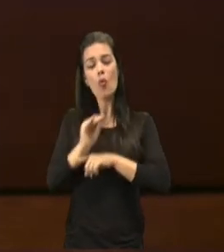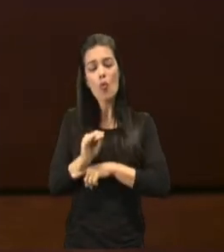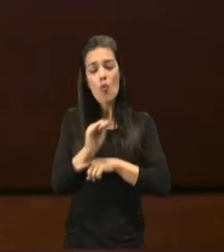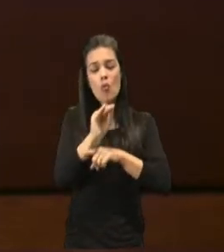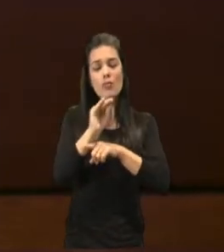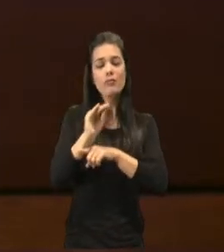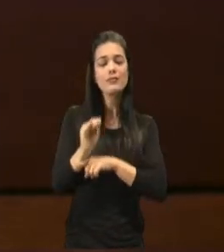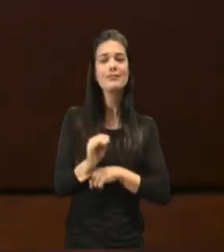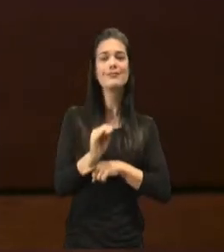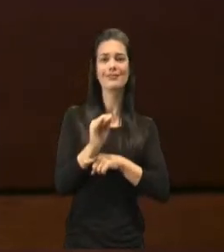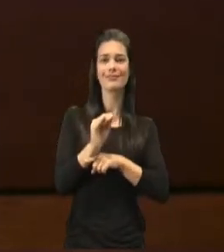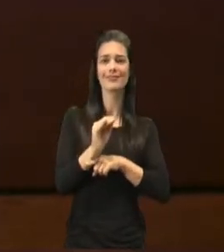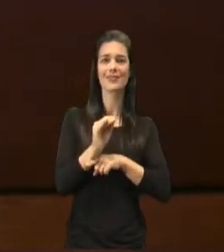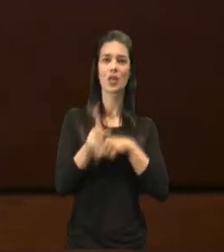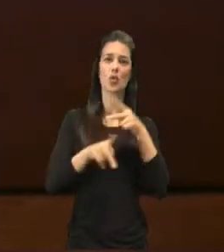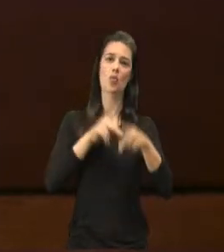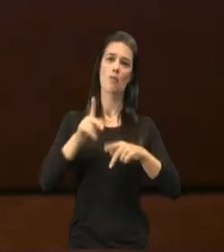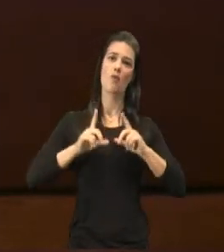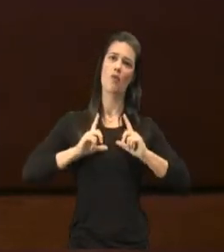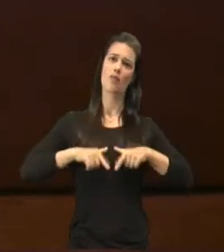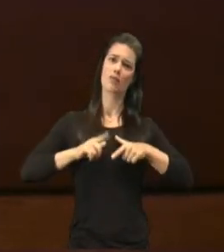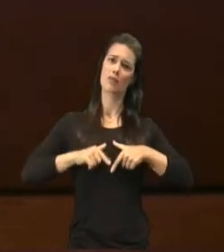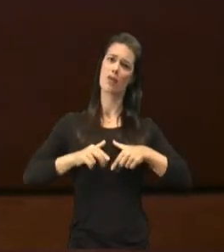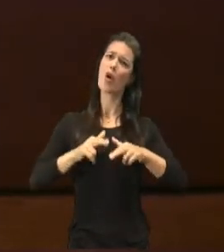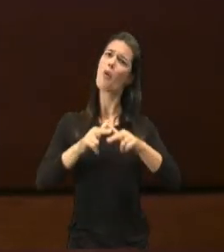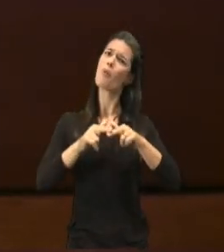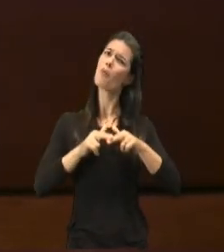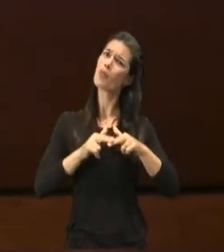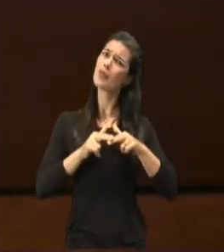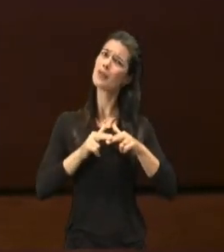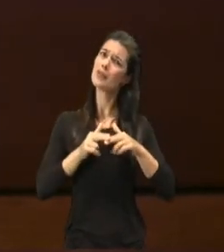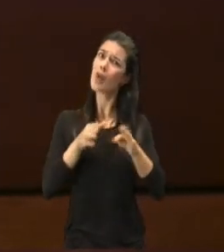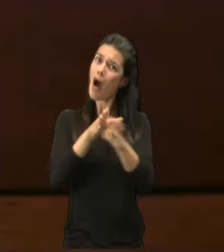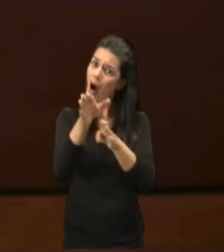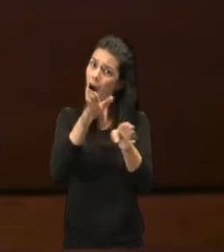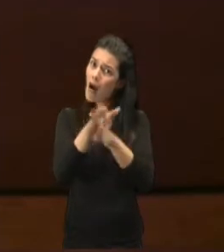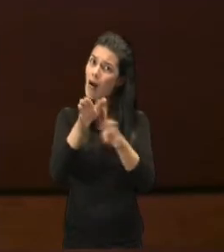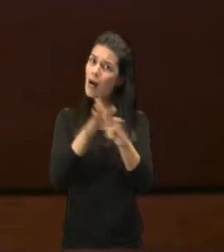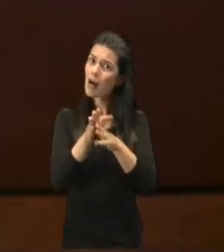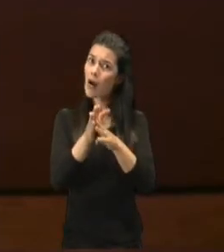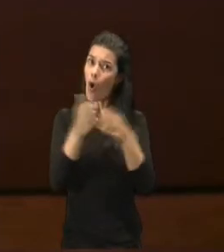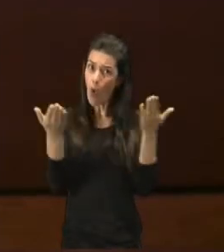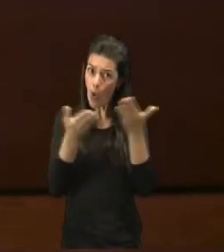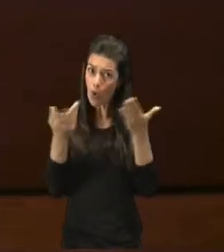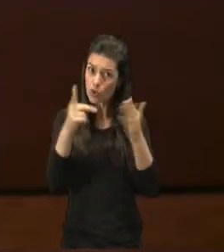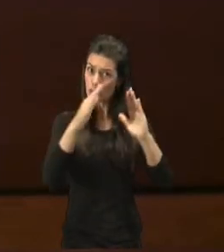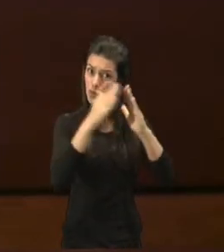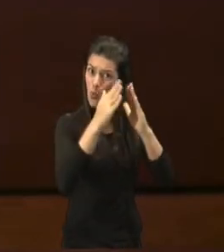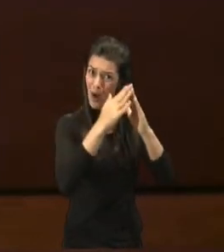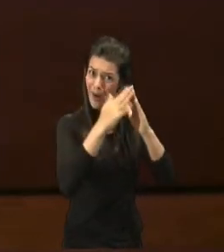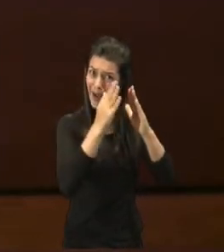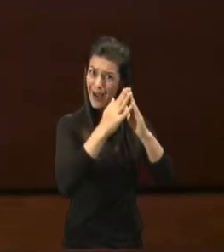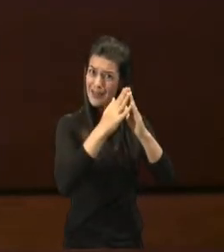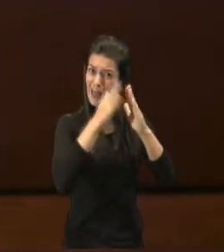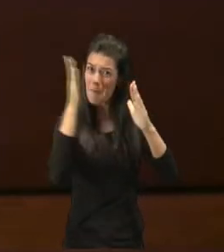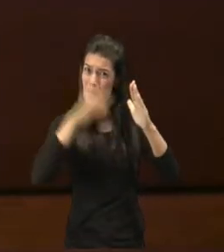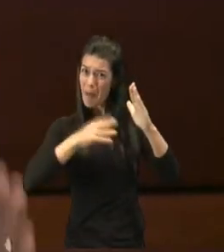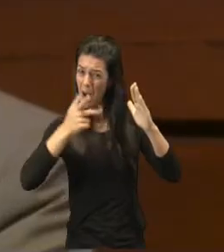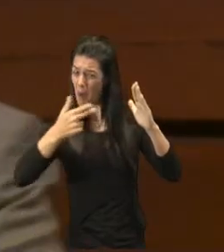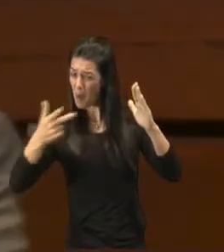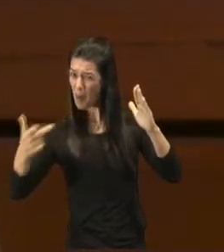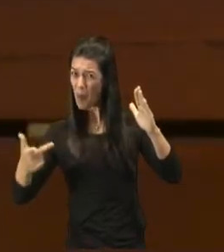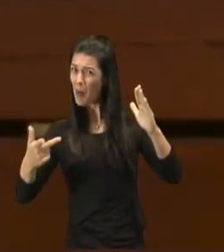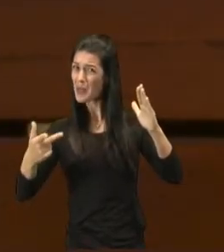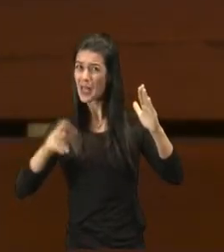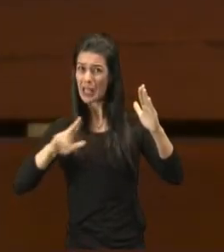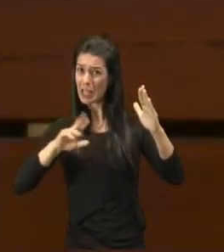seu povo. Por isso, meu irmão, não traga ou não permita o mal para a tua casa, é uma palavra de alerta.